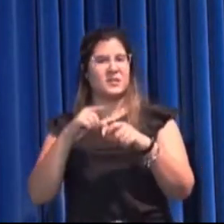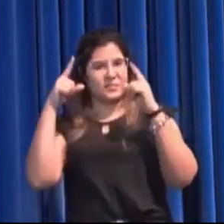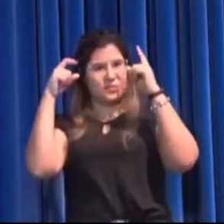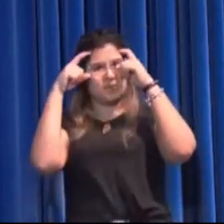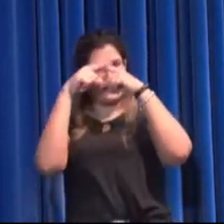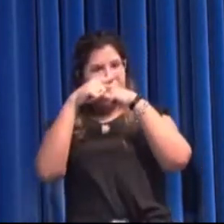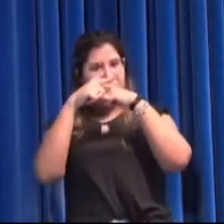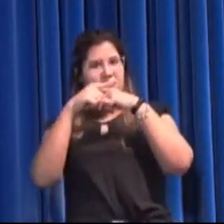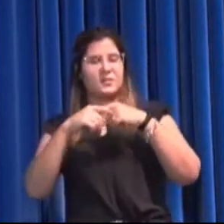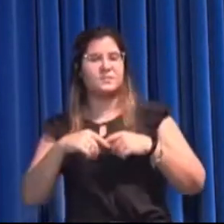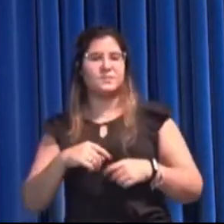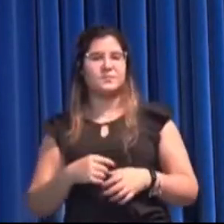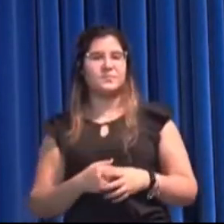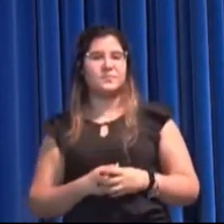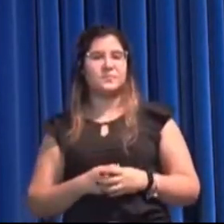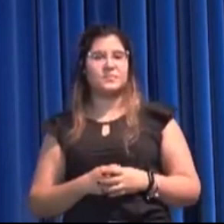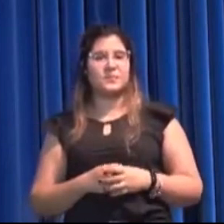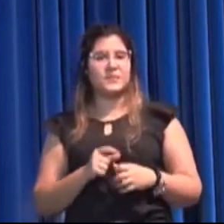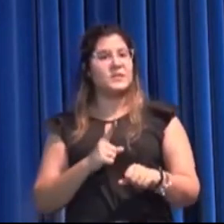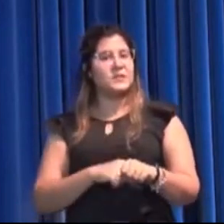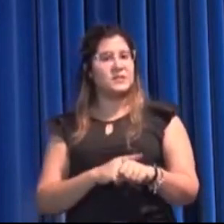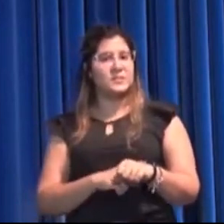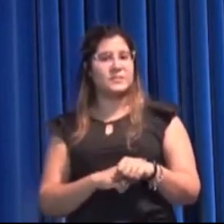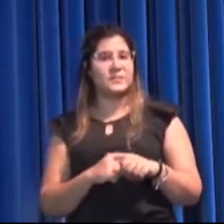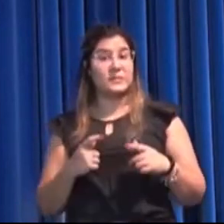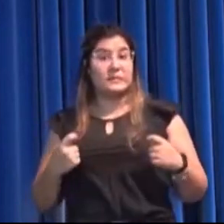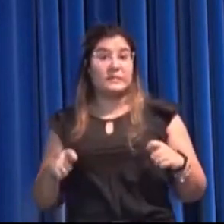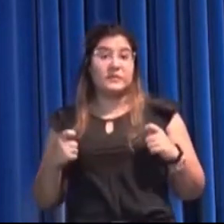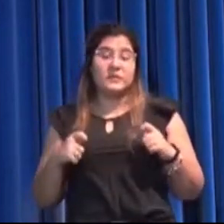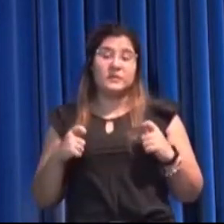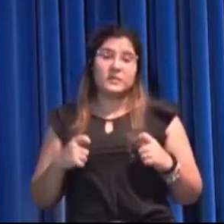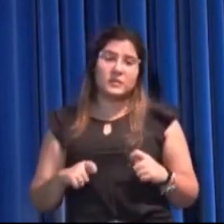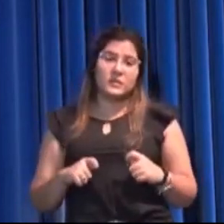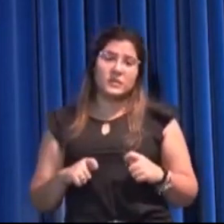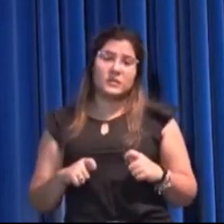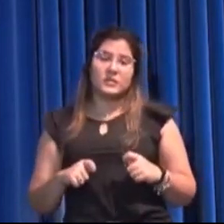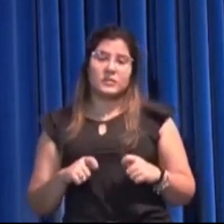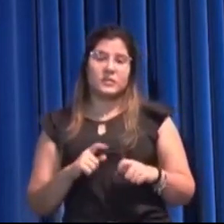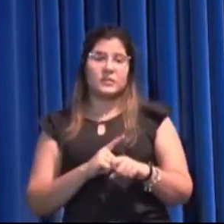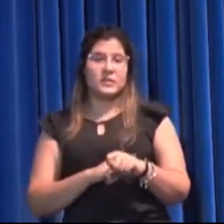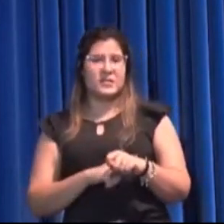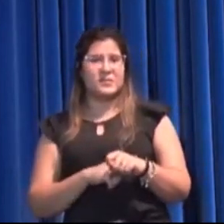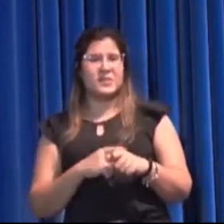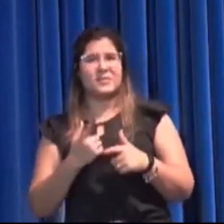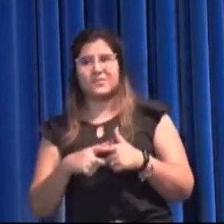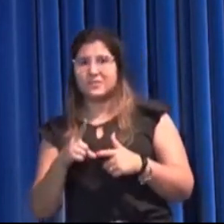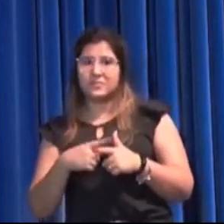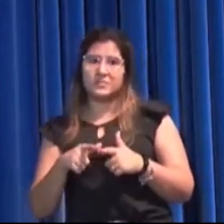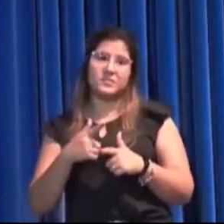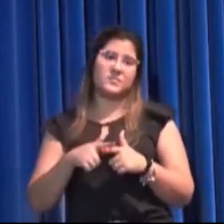Em tempos de dificuldade, em tempo de necessidade, em tempo de muito problema.